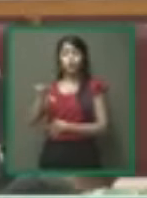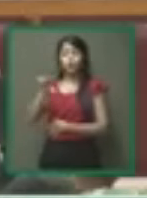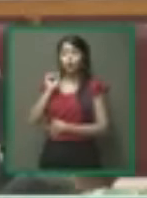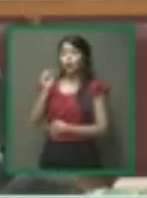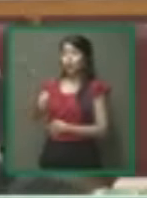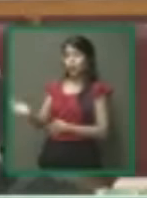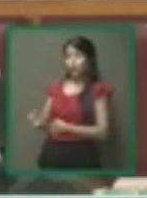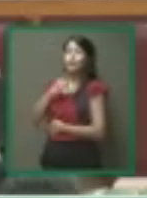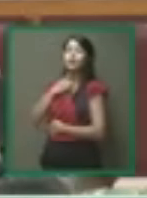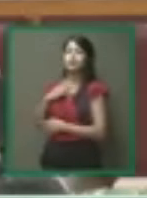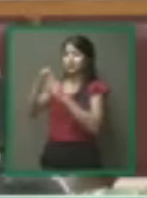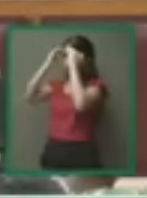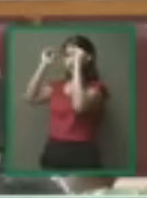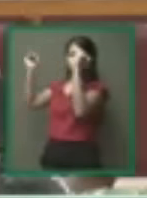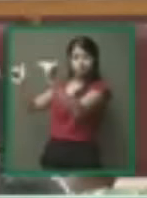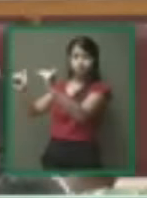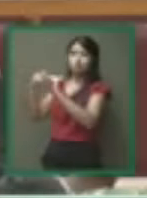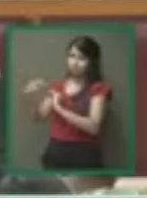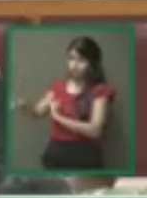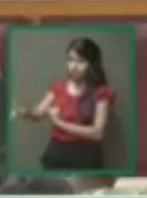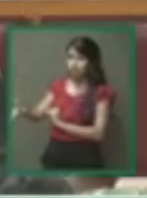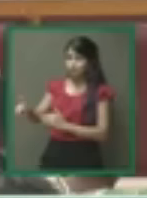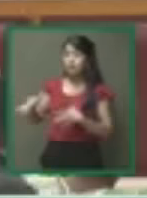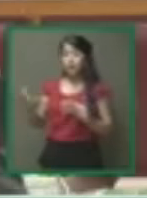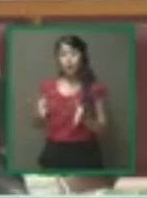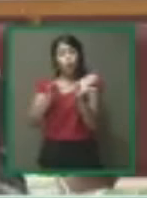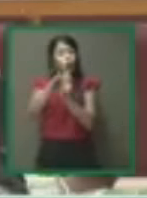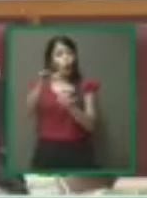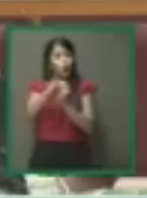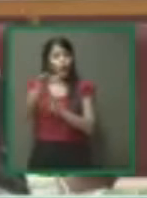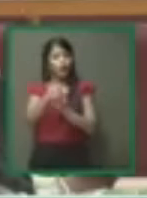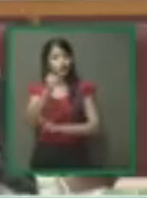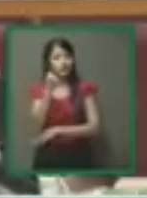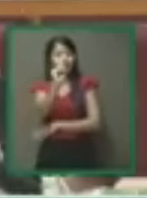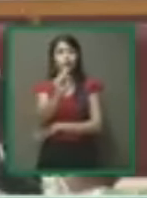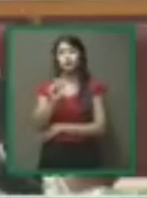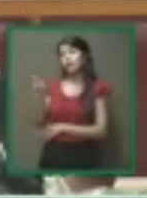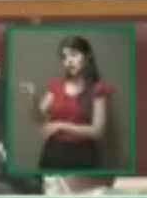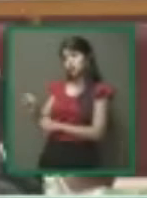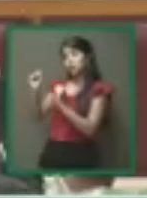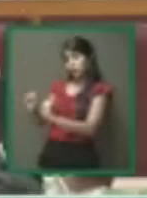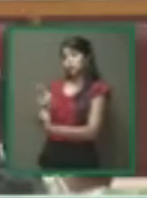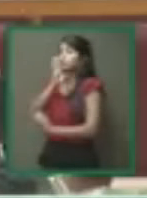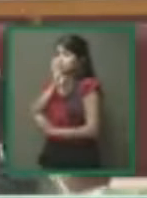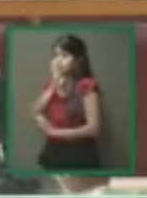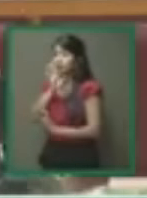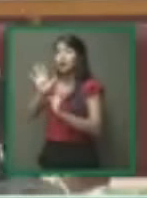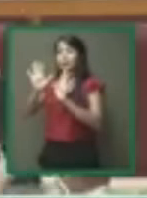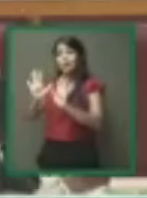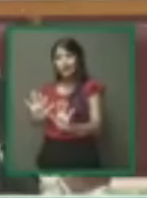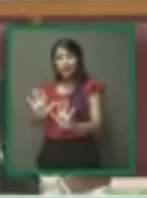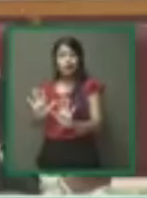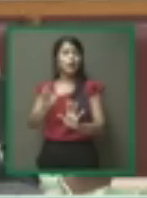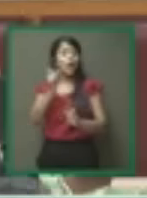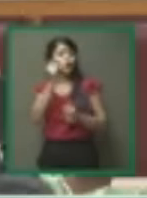réu, tá? É óbvio que eu consigo para ele: olha, a orientação da sua defesa técnica foi que o senhor ficasse em silêncio.